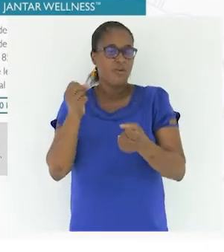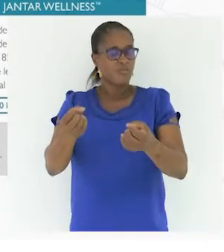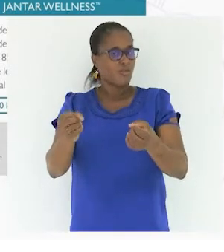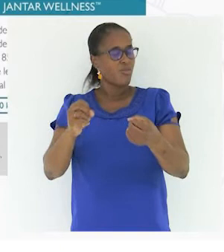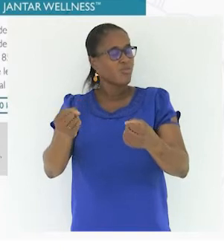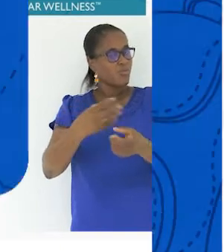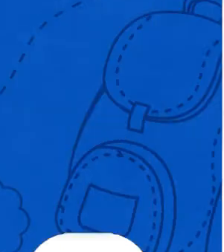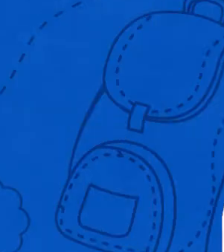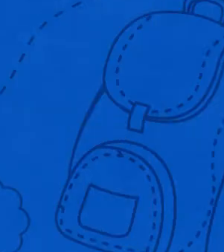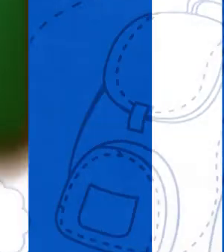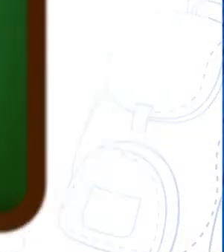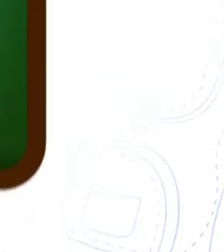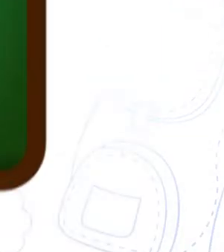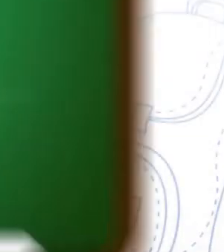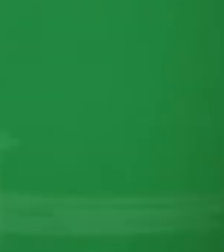contrair o vírus.